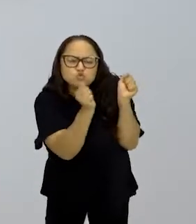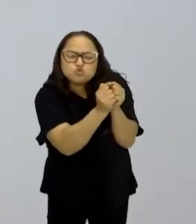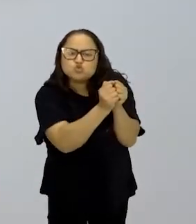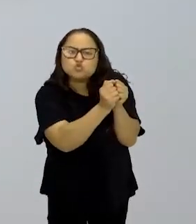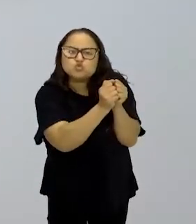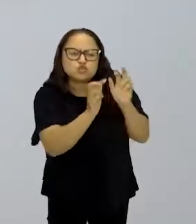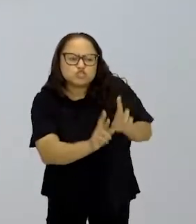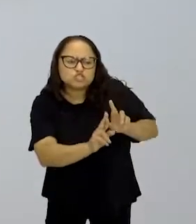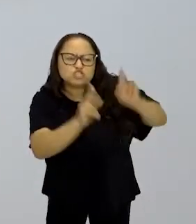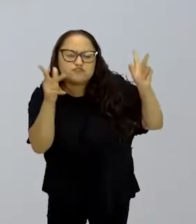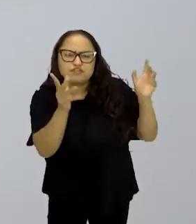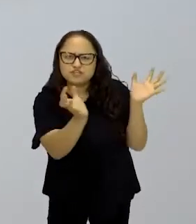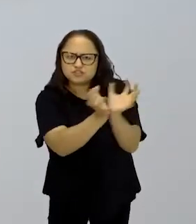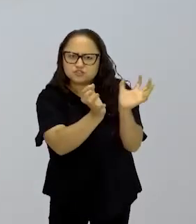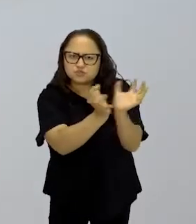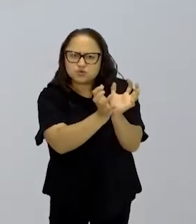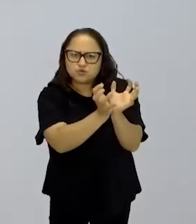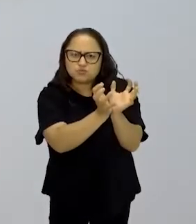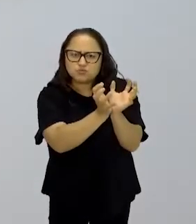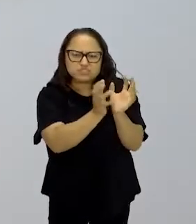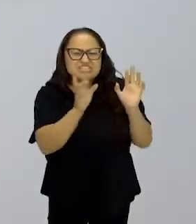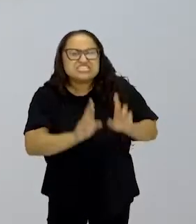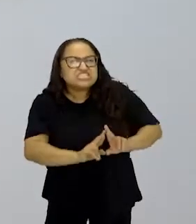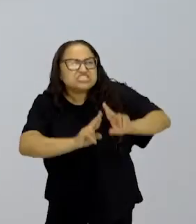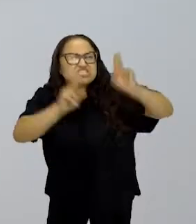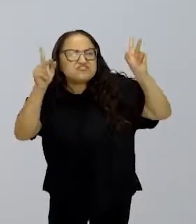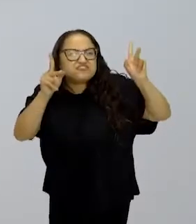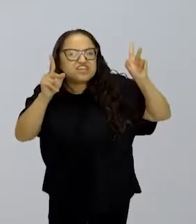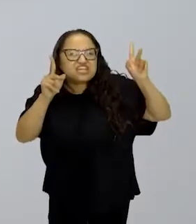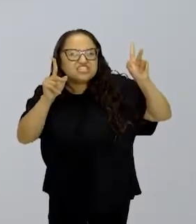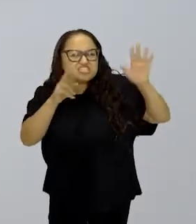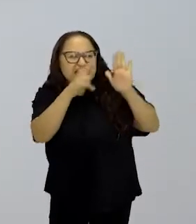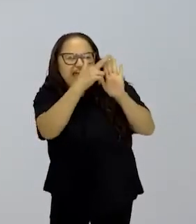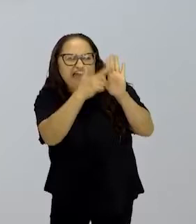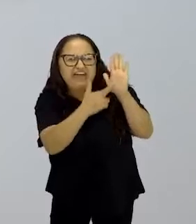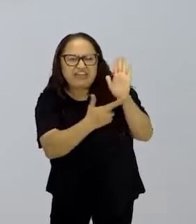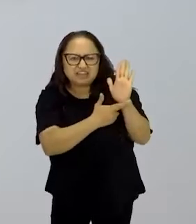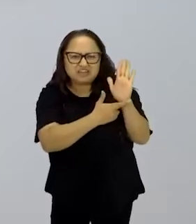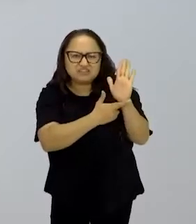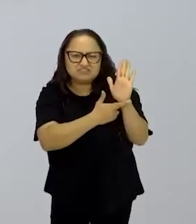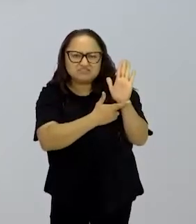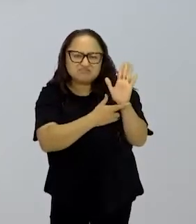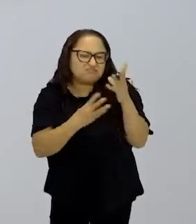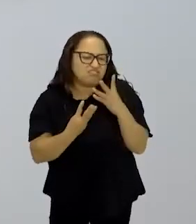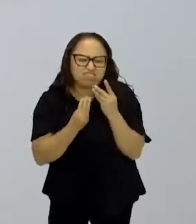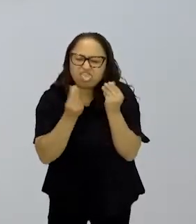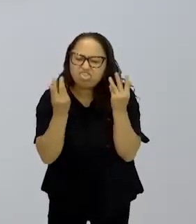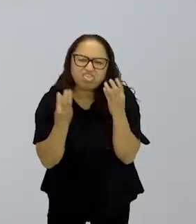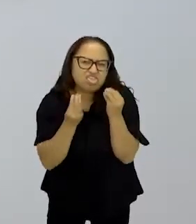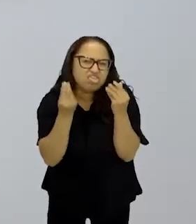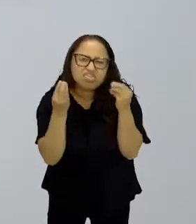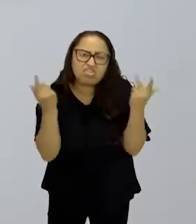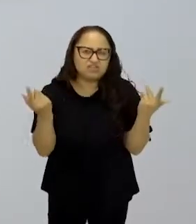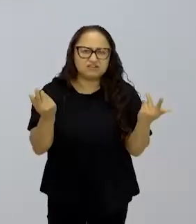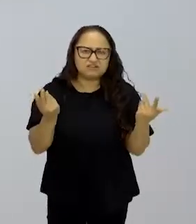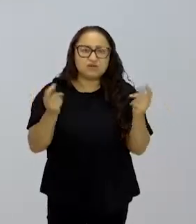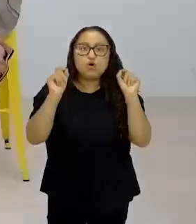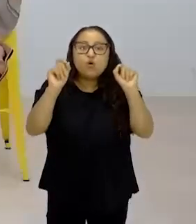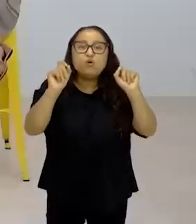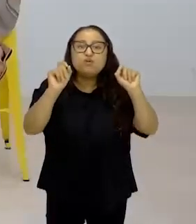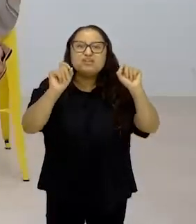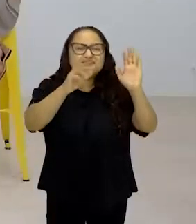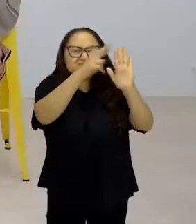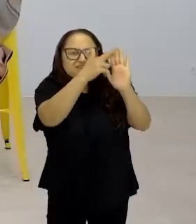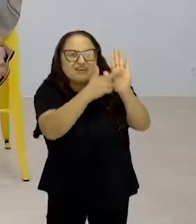entre diferentes grupos, com diferentes normas, tudo isso é artificial. O que isso quer dizer? Que as normas, que